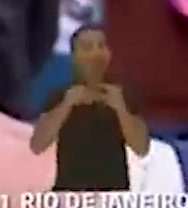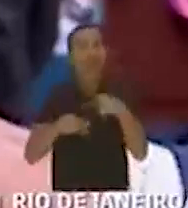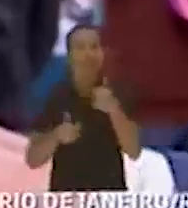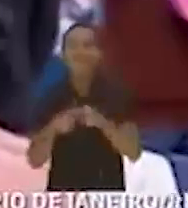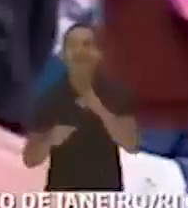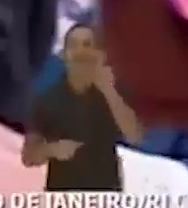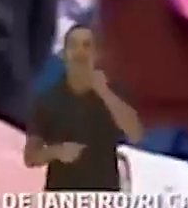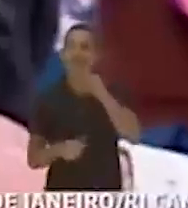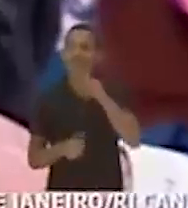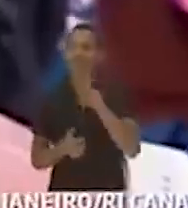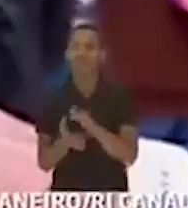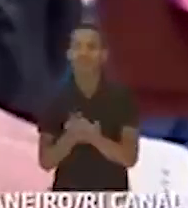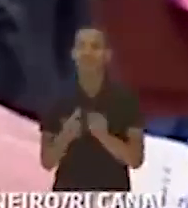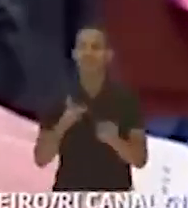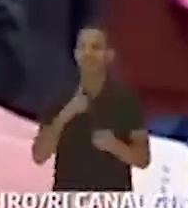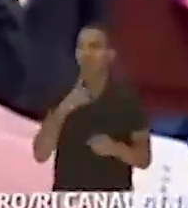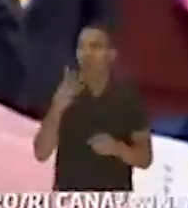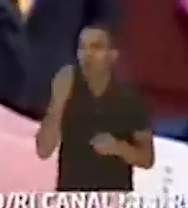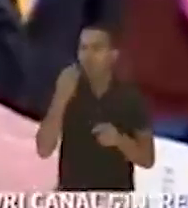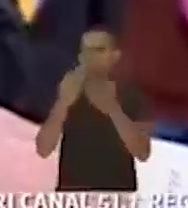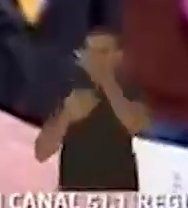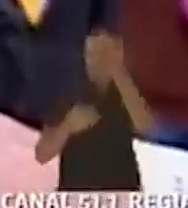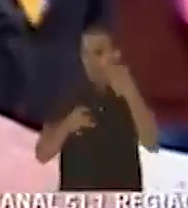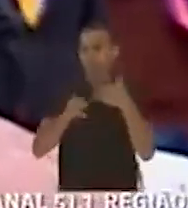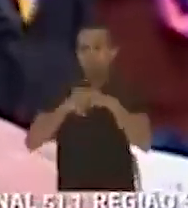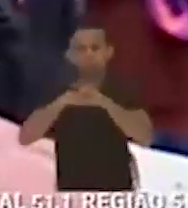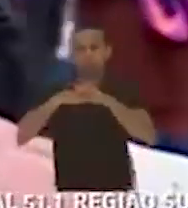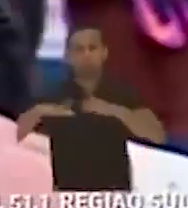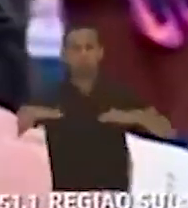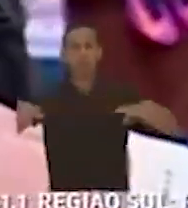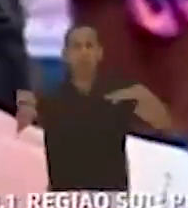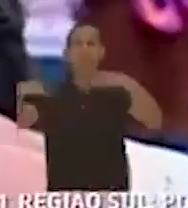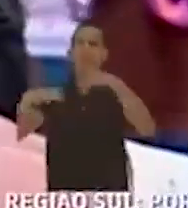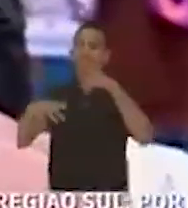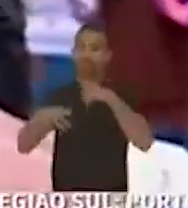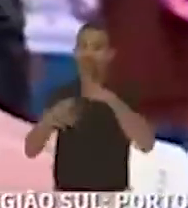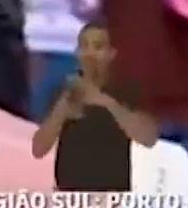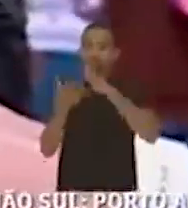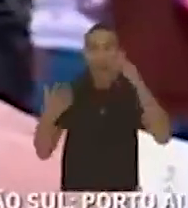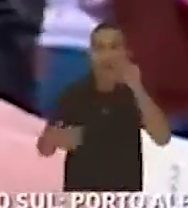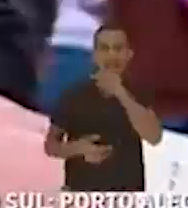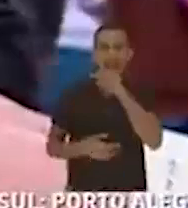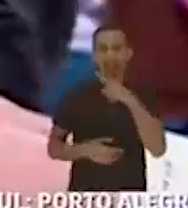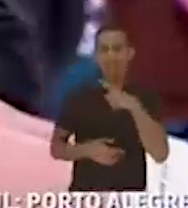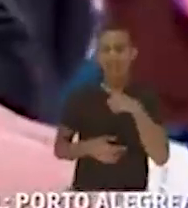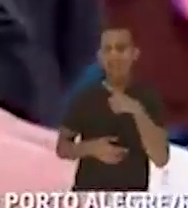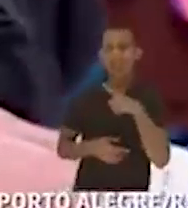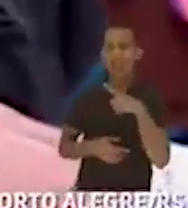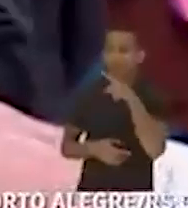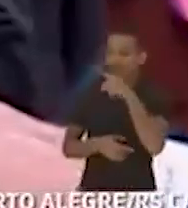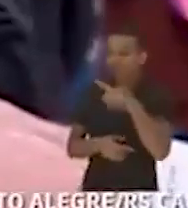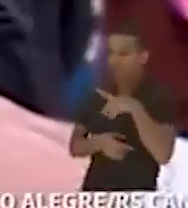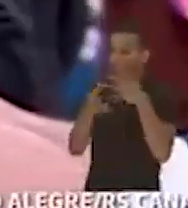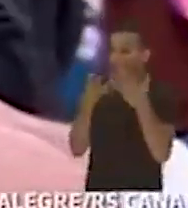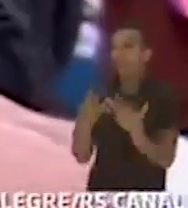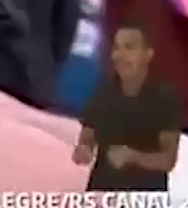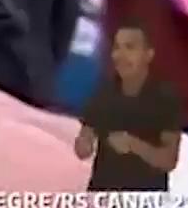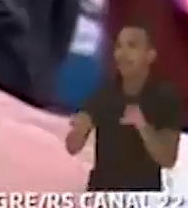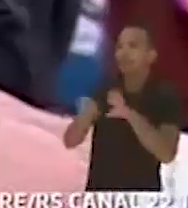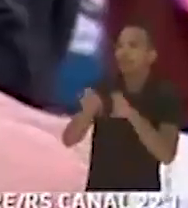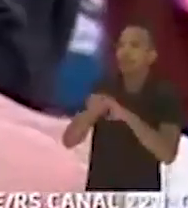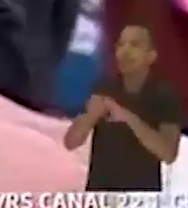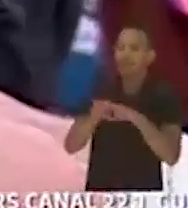sei. Tinha uma multidão, não tinha? Tinha. Teve milagre lá? Teve, muito milagre. Teve, e você recebeu o seu milagre.